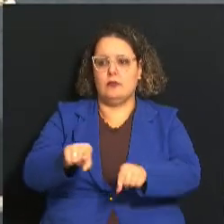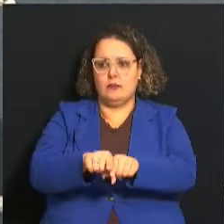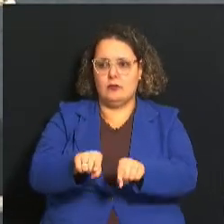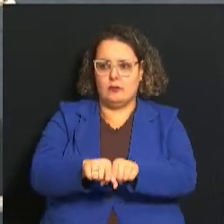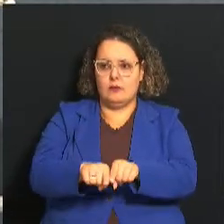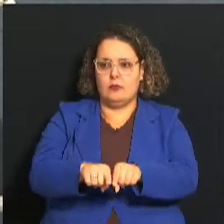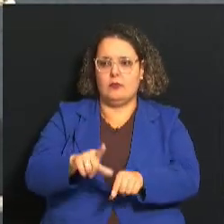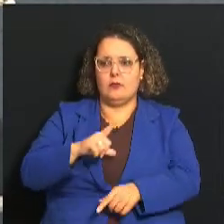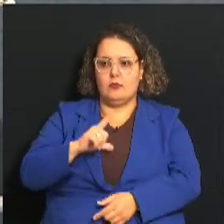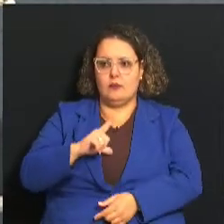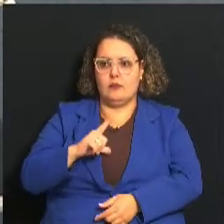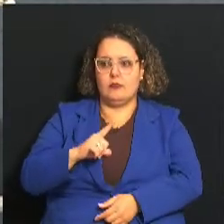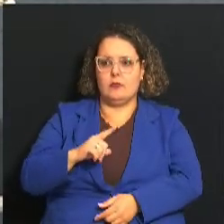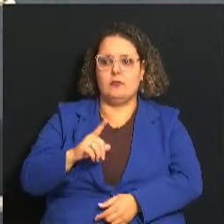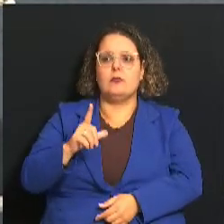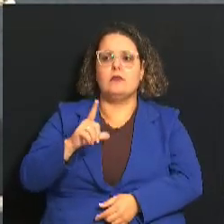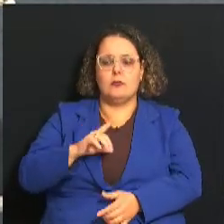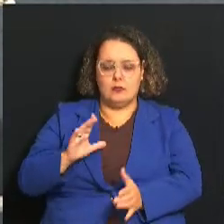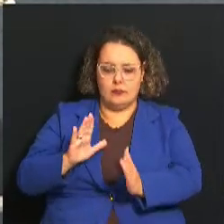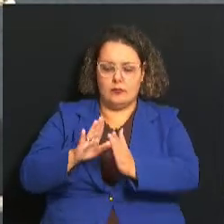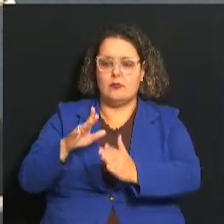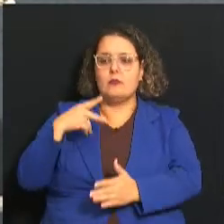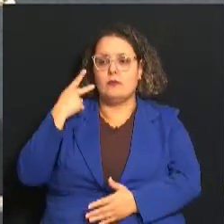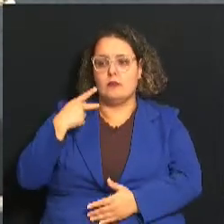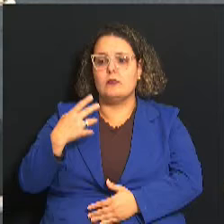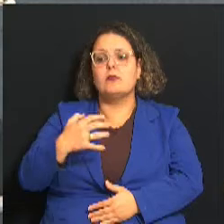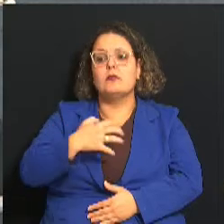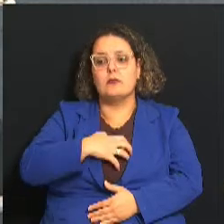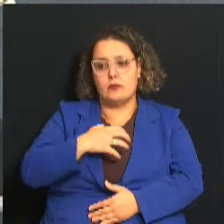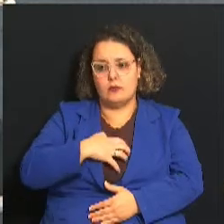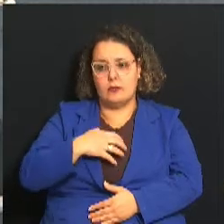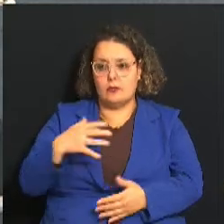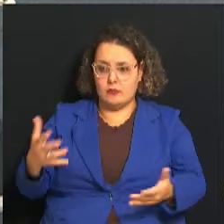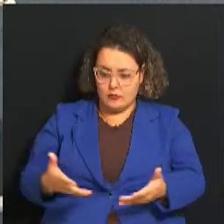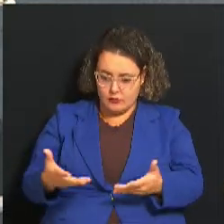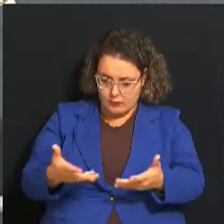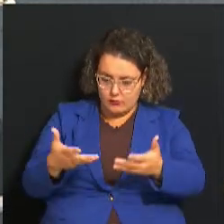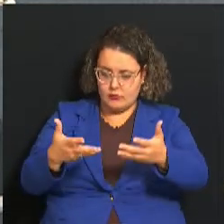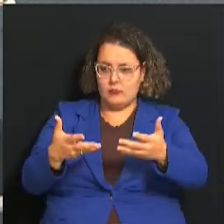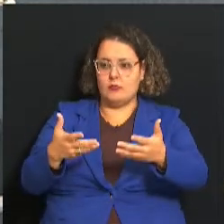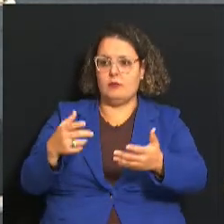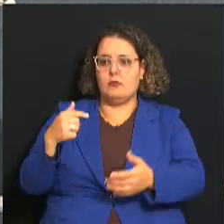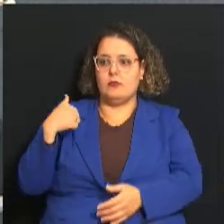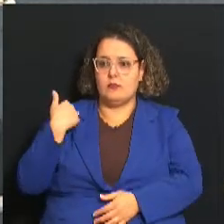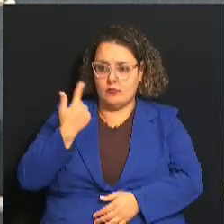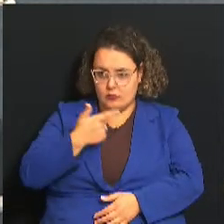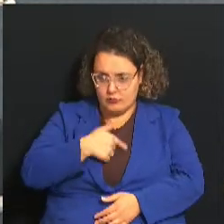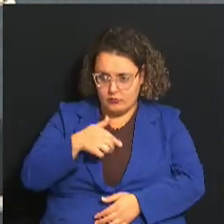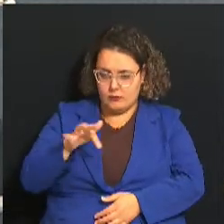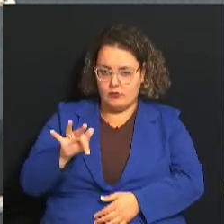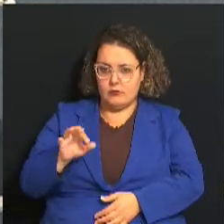tenha, sim, essa frente parlamentar, mas que de uma forma mais colaborativa, que nós, do